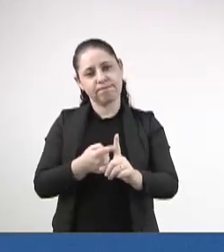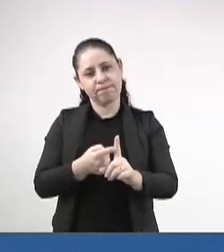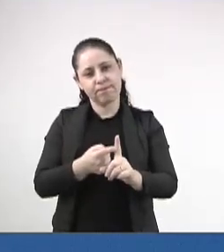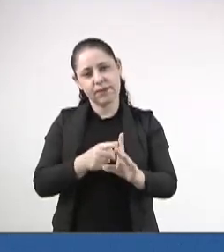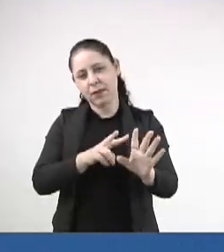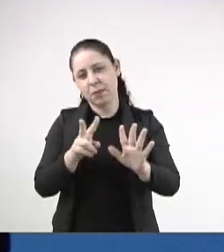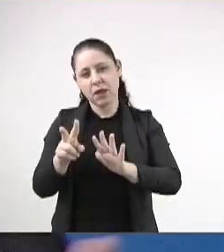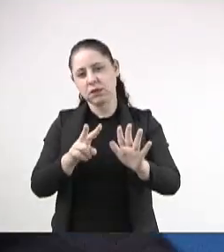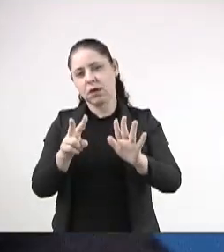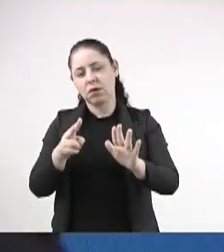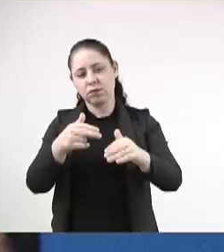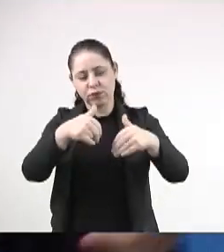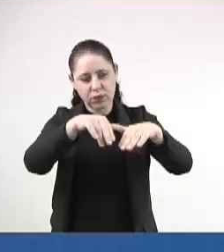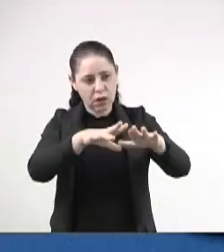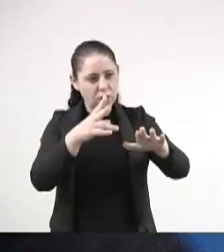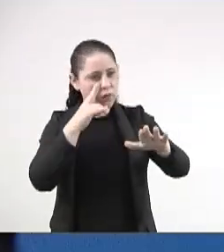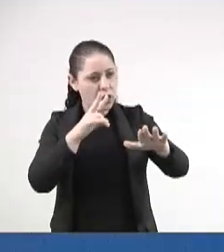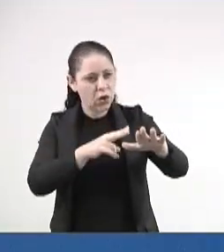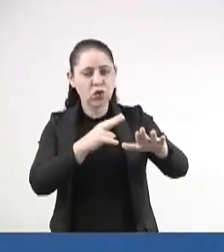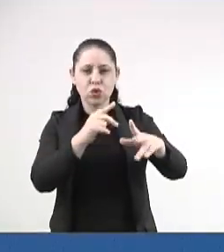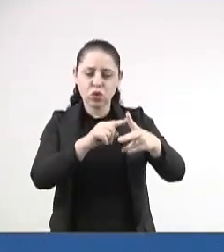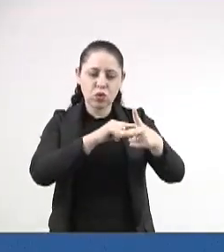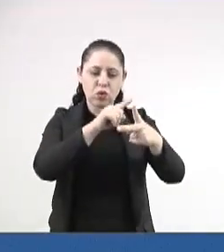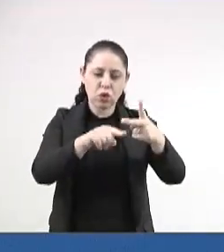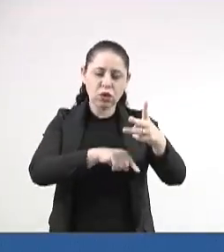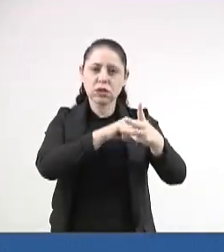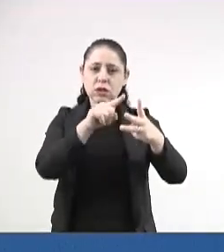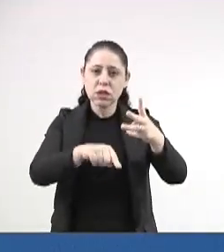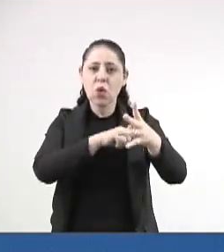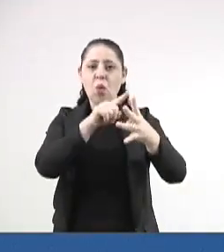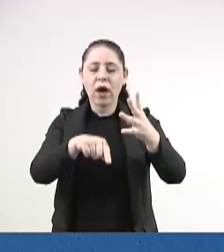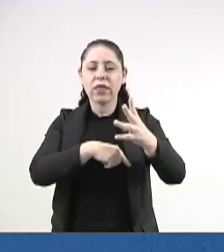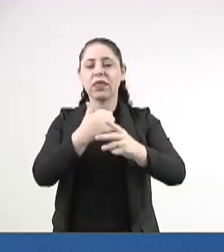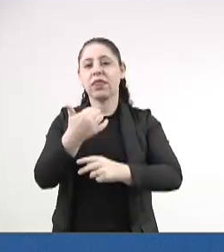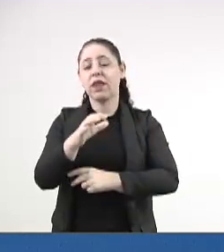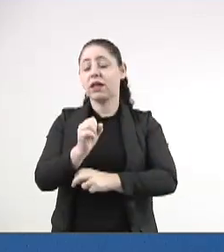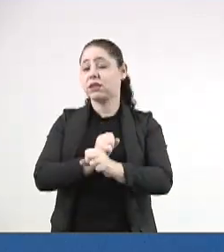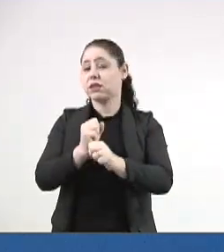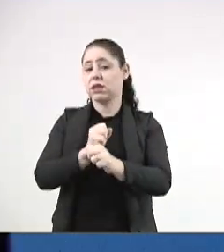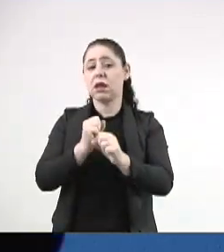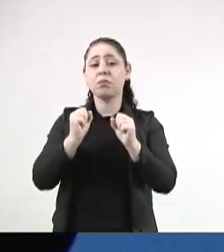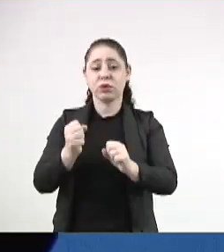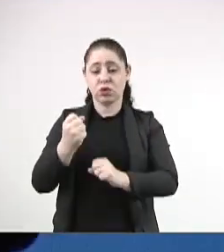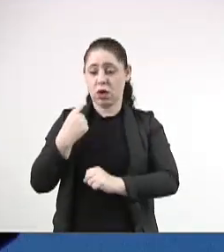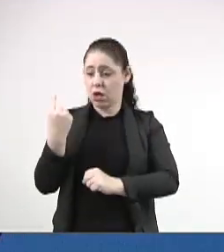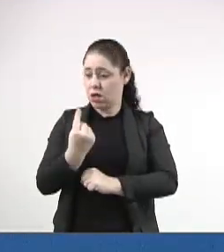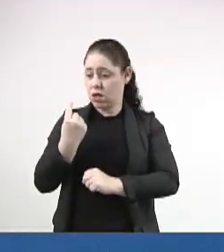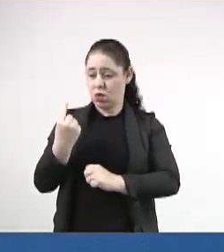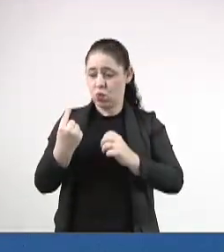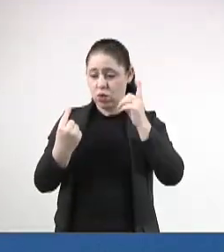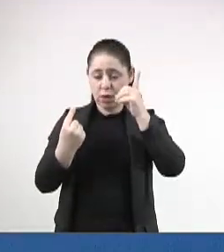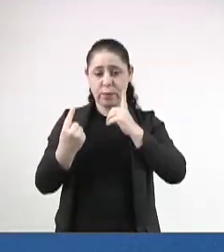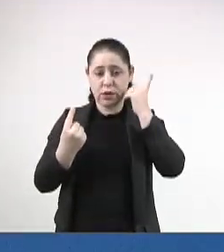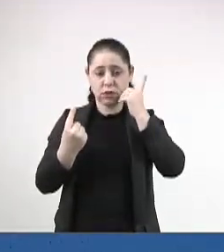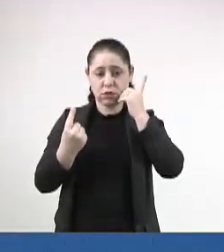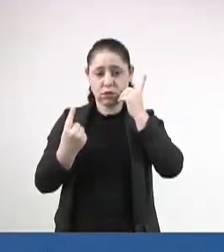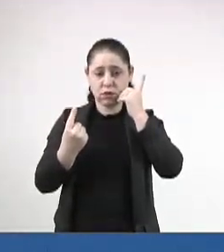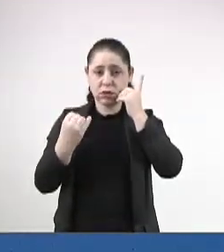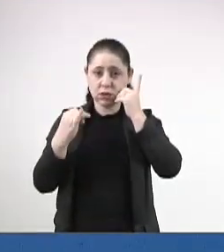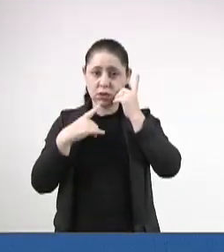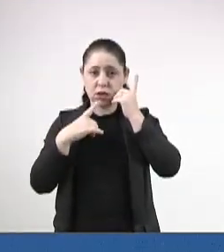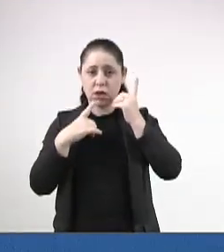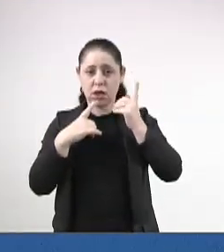na incubadora, e quando você olha 2, 3, 4, 10 anos depois, poderia ser eu esse deputado aqui, se